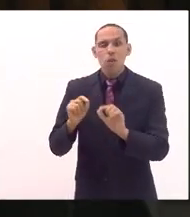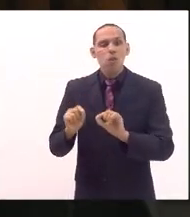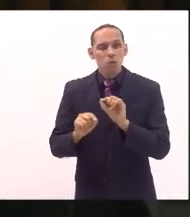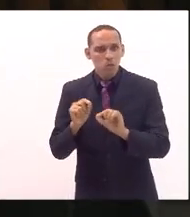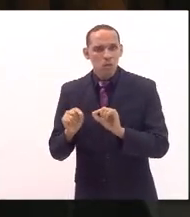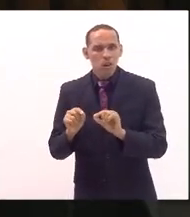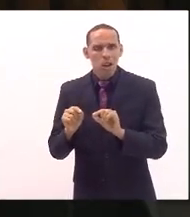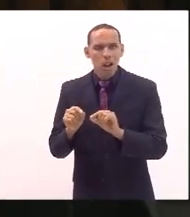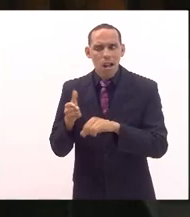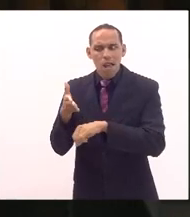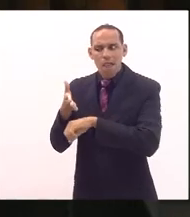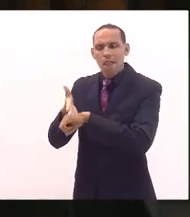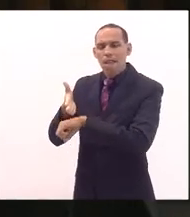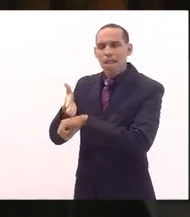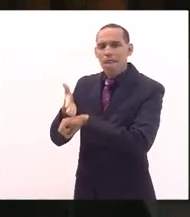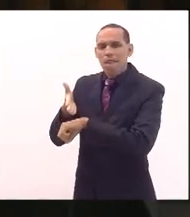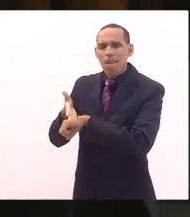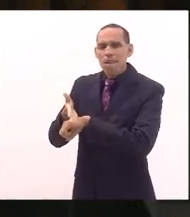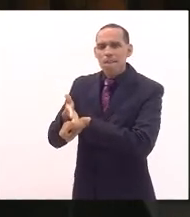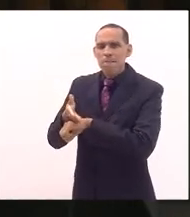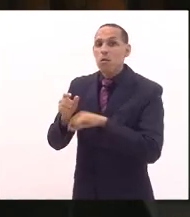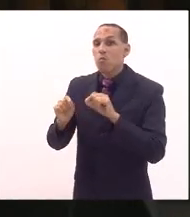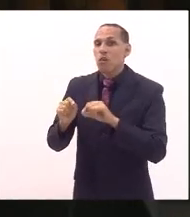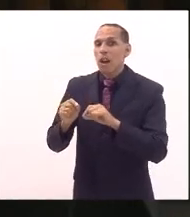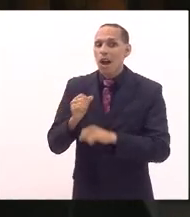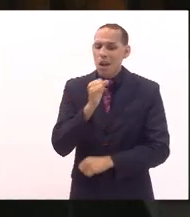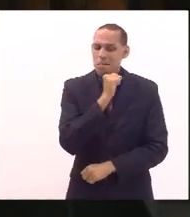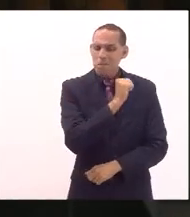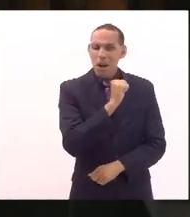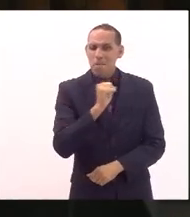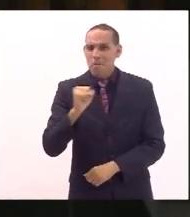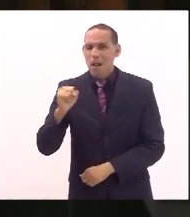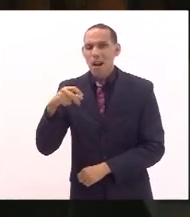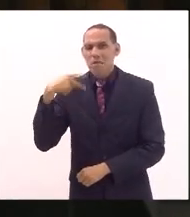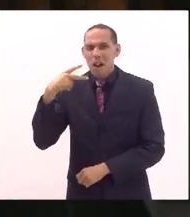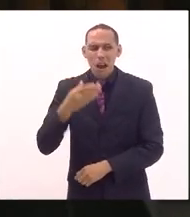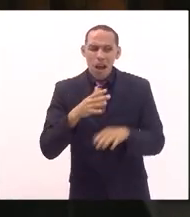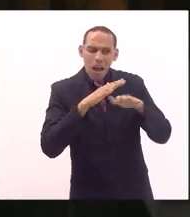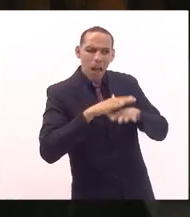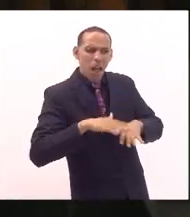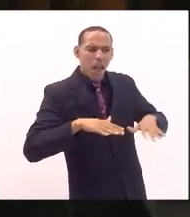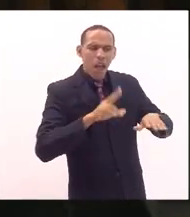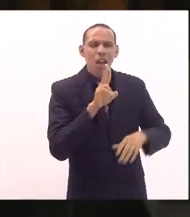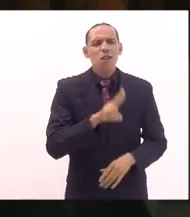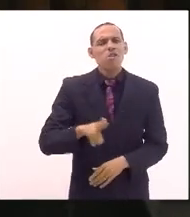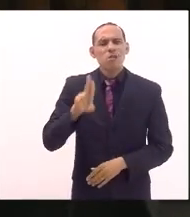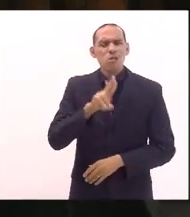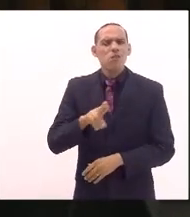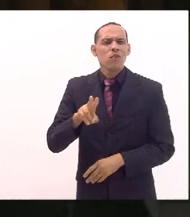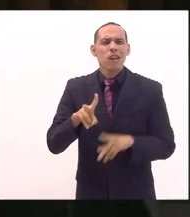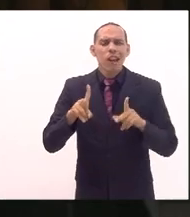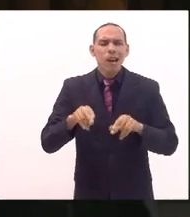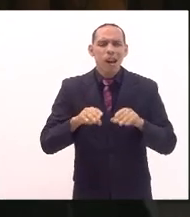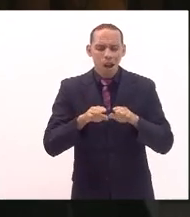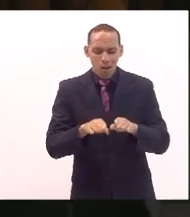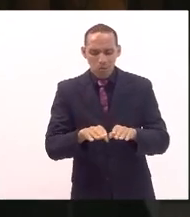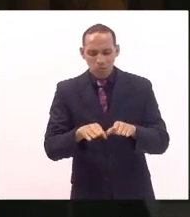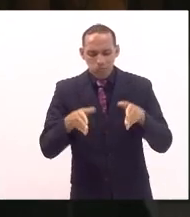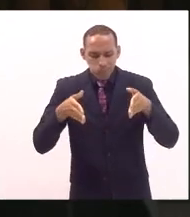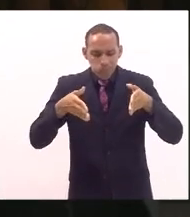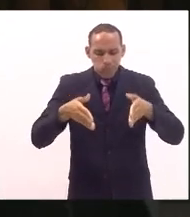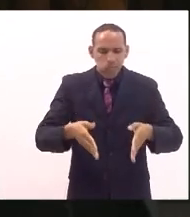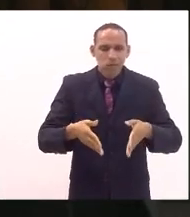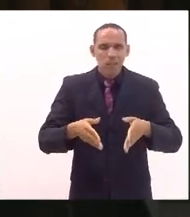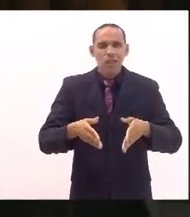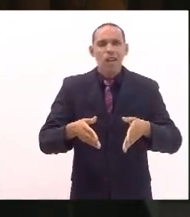eventual participação do assassinato da vereadora que eles tanto utilizam como caixão aqui o seu caixão como